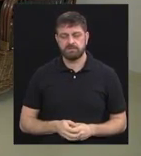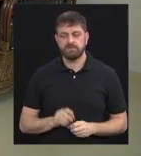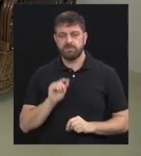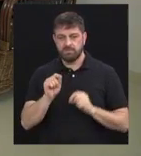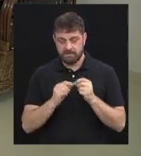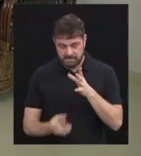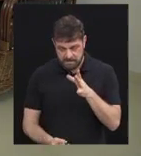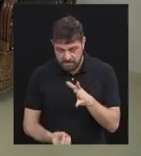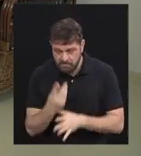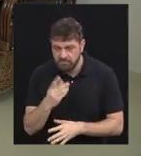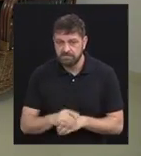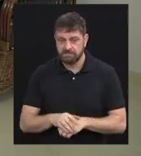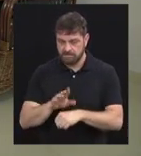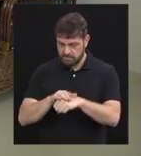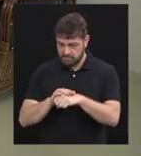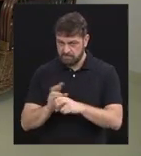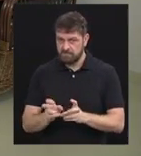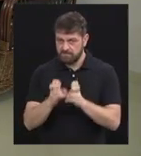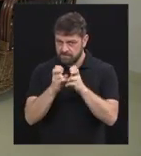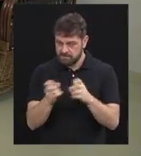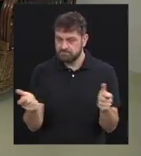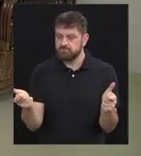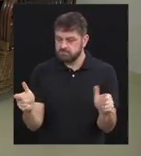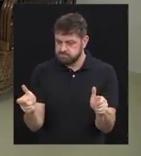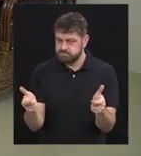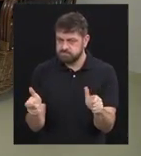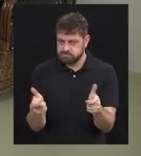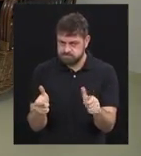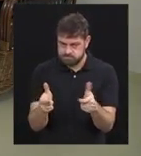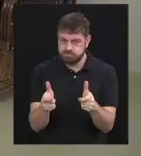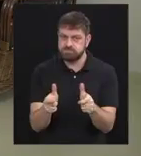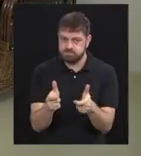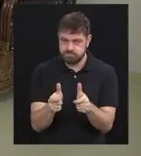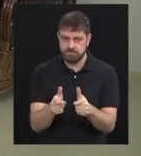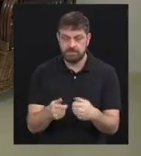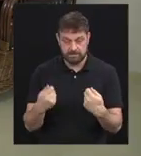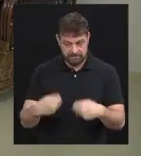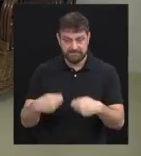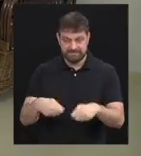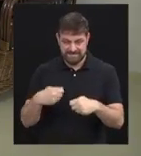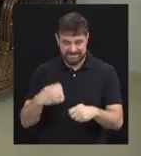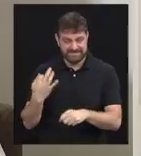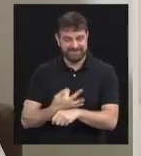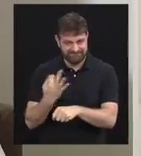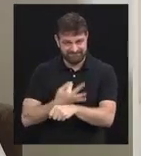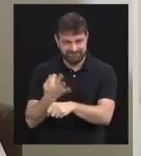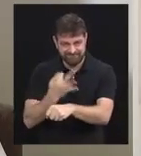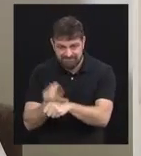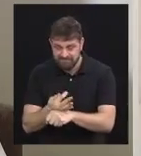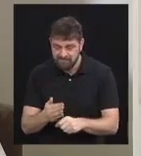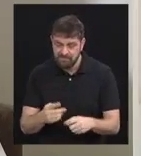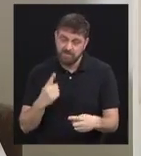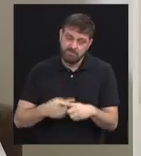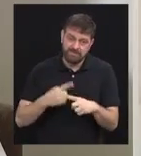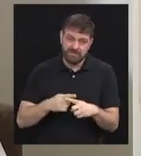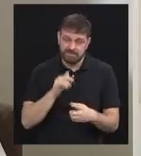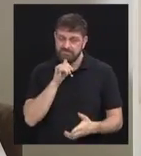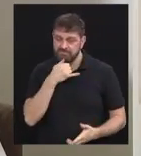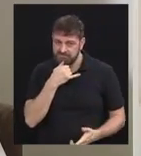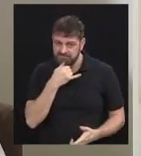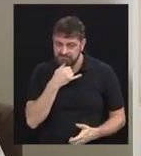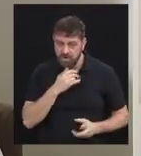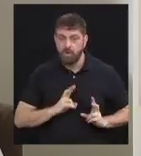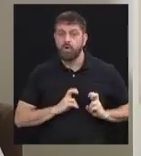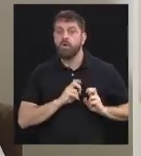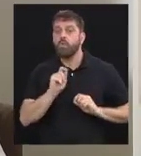na diminuição do câncer de mama na população de uma maneira geral. Infelizmente, o câncer